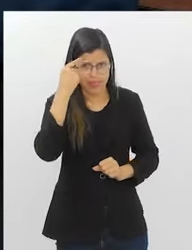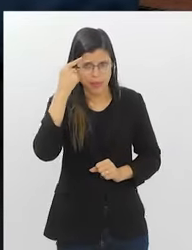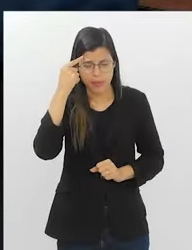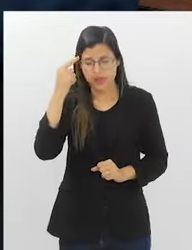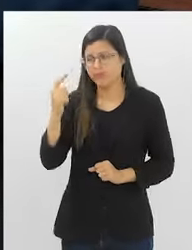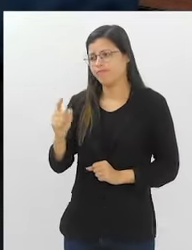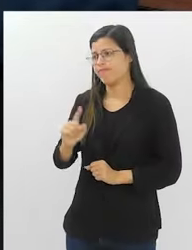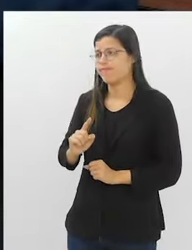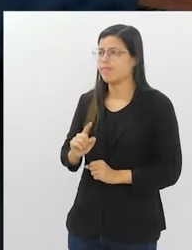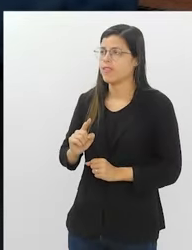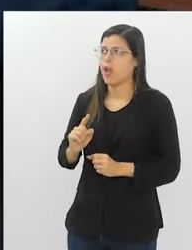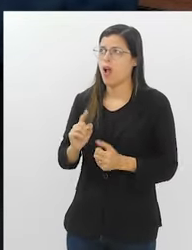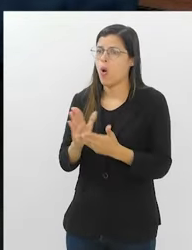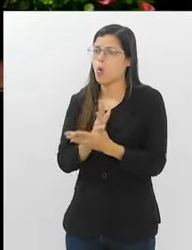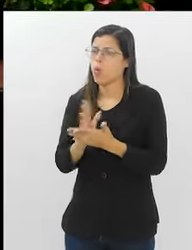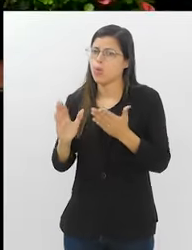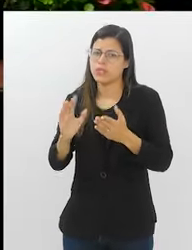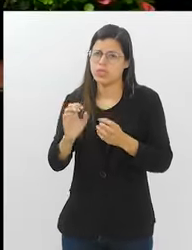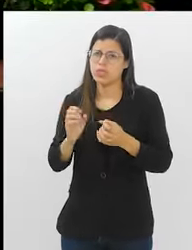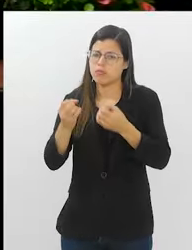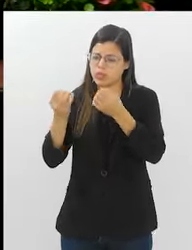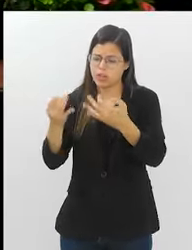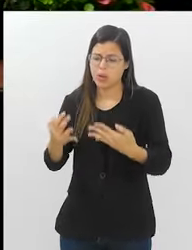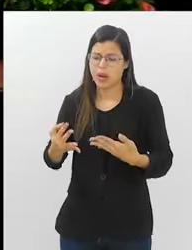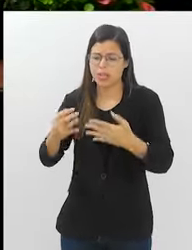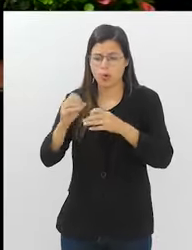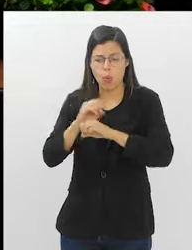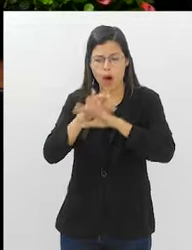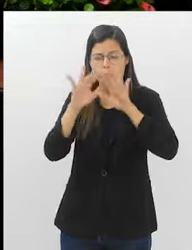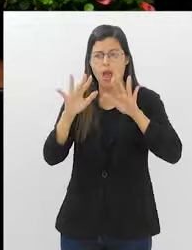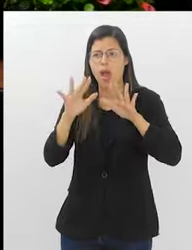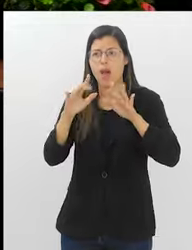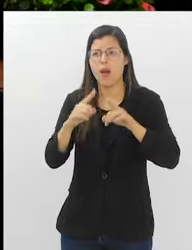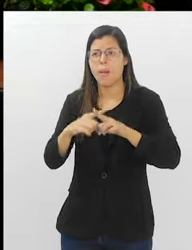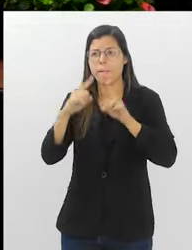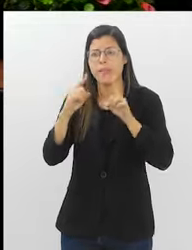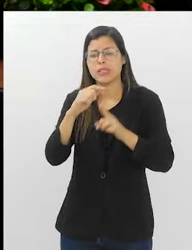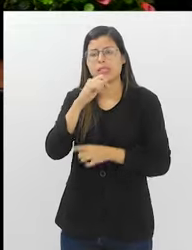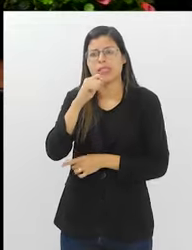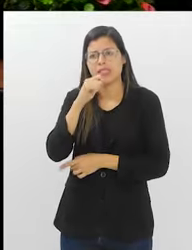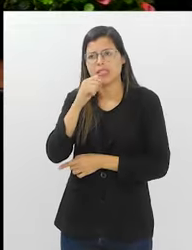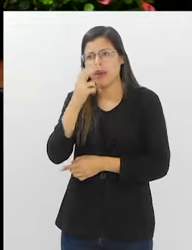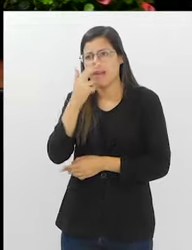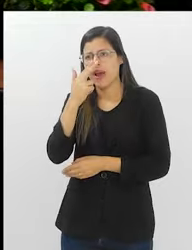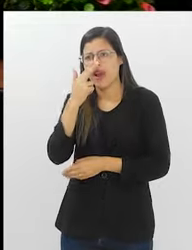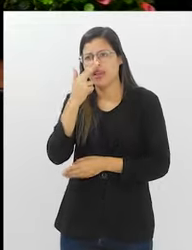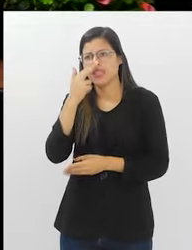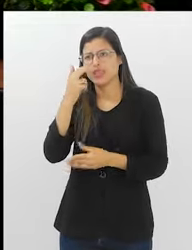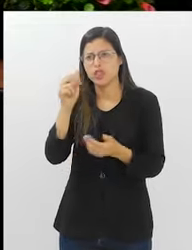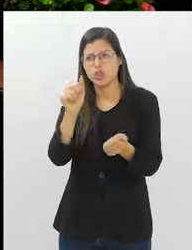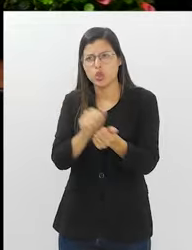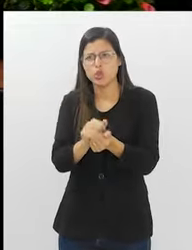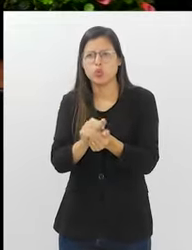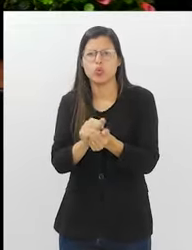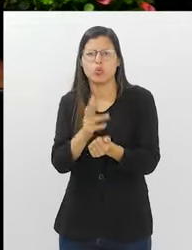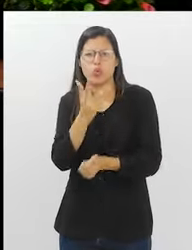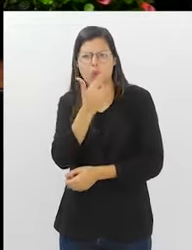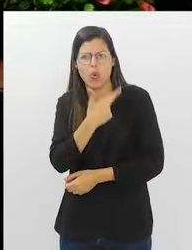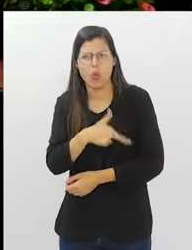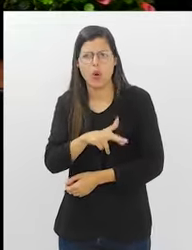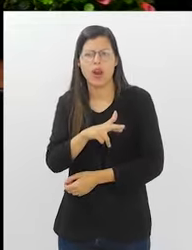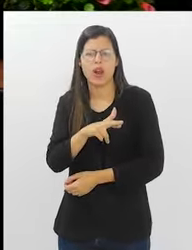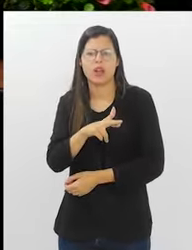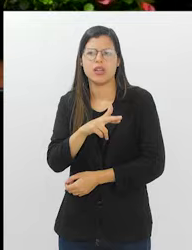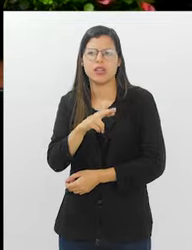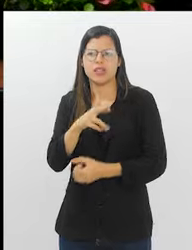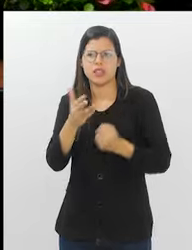mudou por alguns esclarecimentos surgiram. Mas a gente ainda é colocado num grande saco, junto com as religiões de matriz